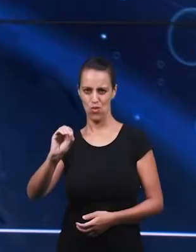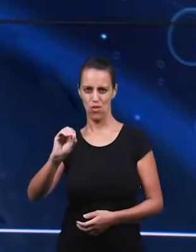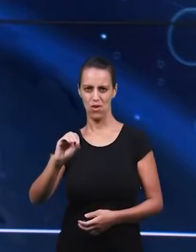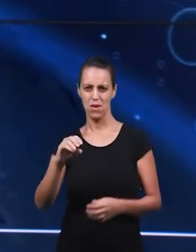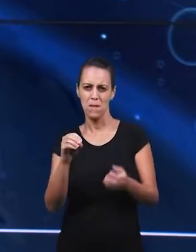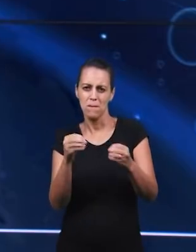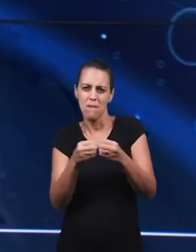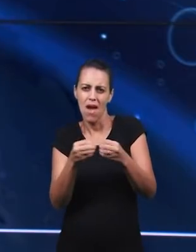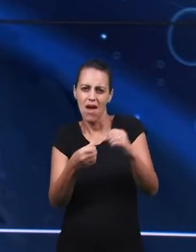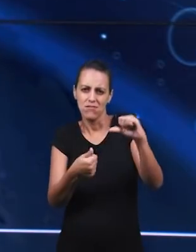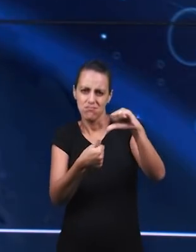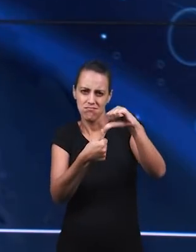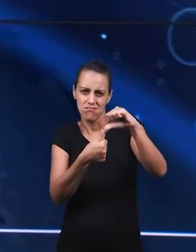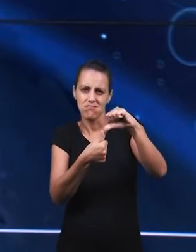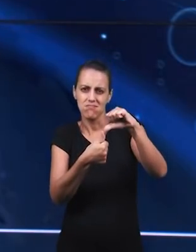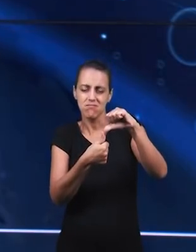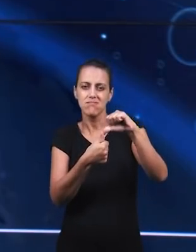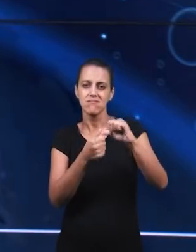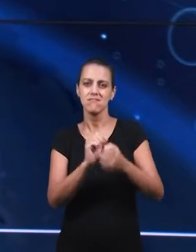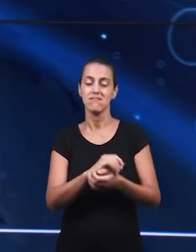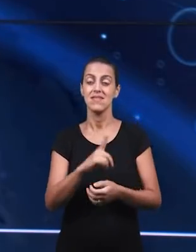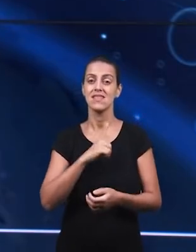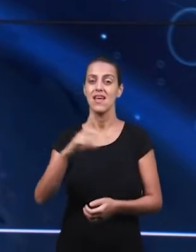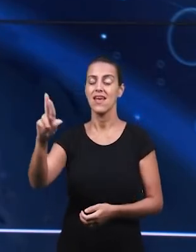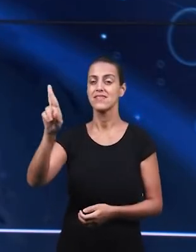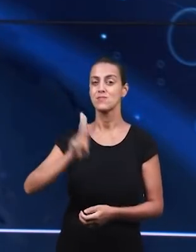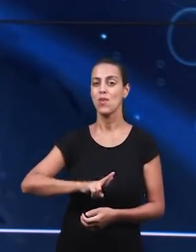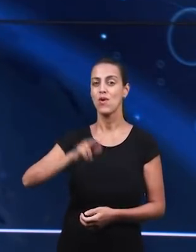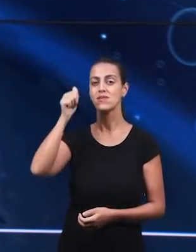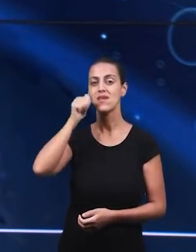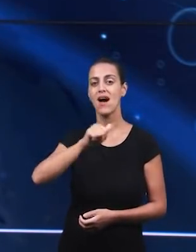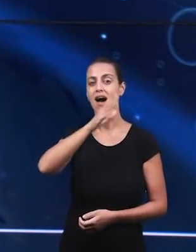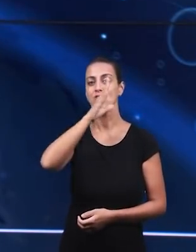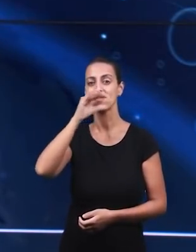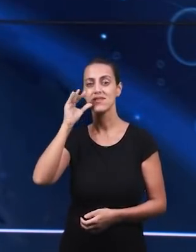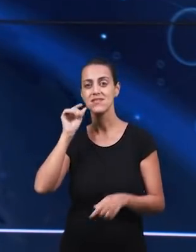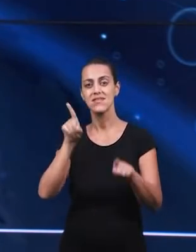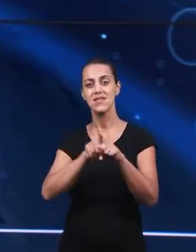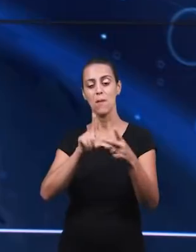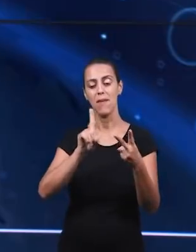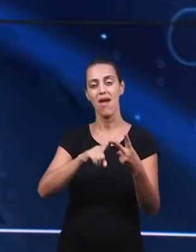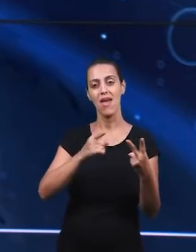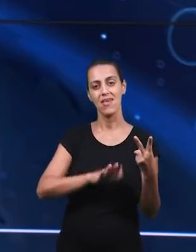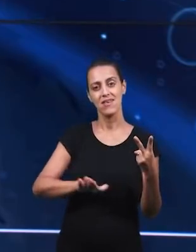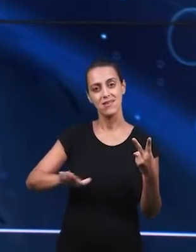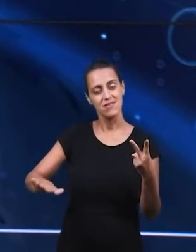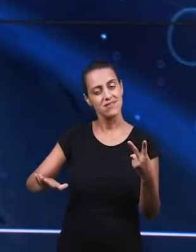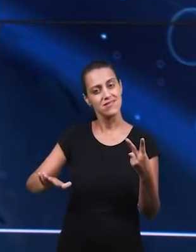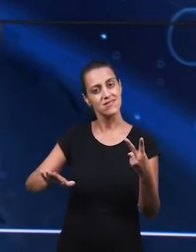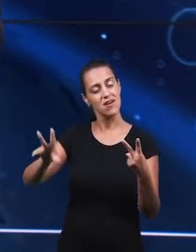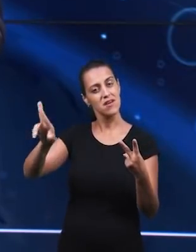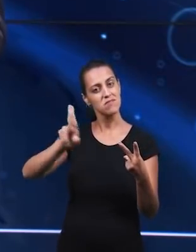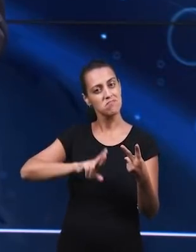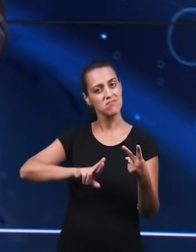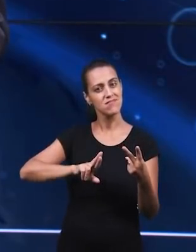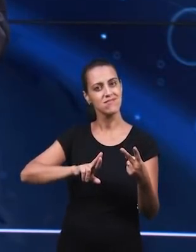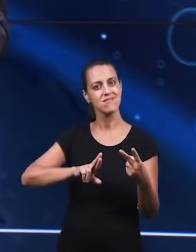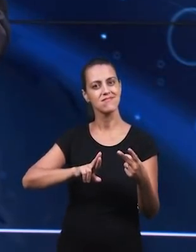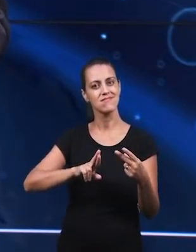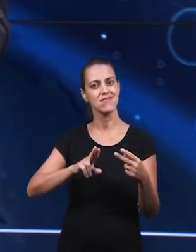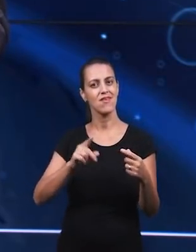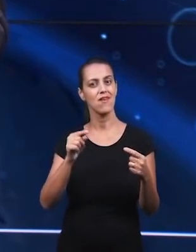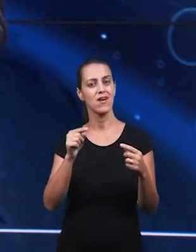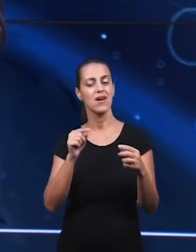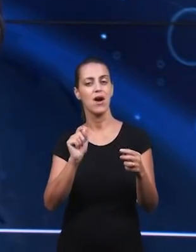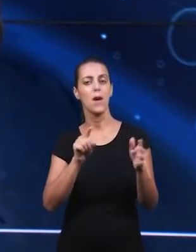nós iremos receber aqui uma resposta de um adolescente e uma criança relacionada à pergunta da